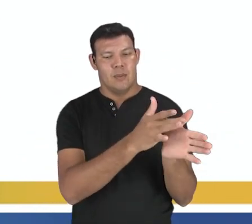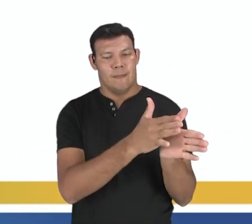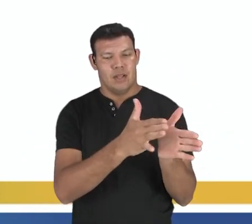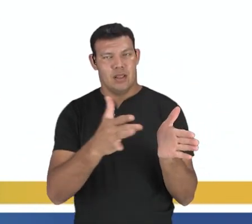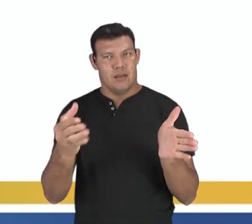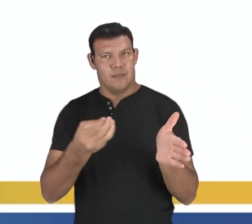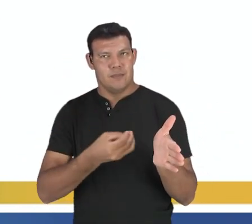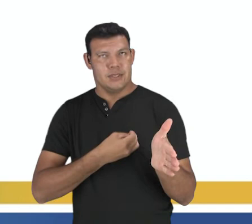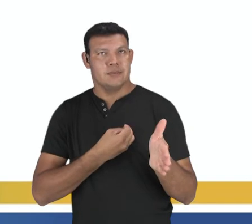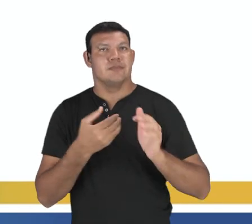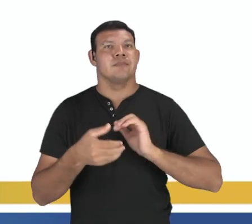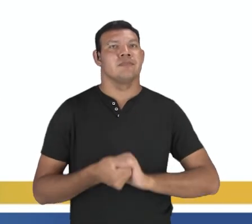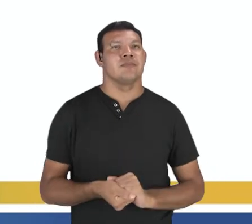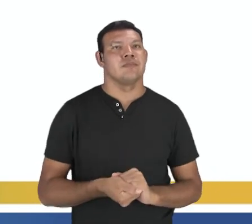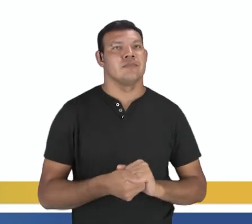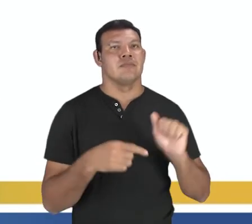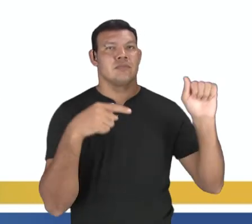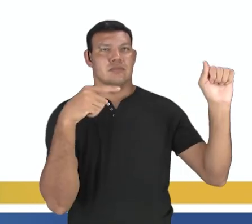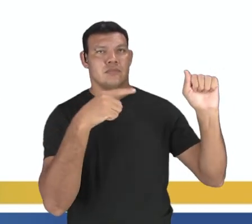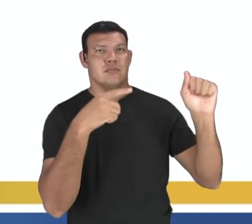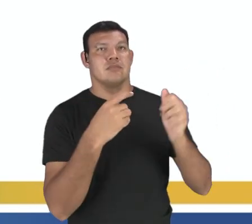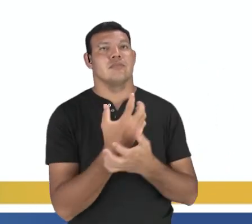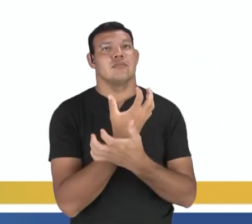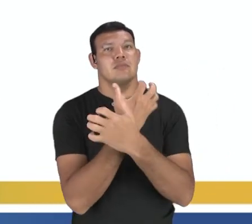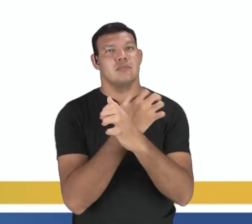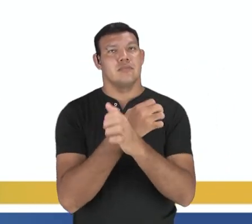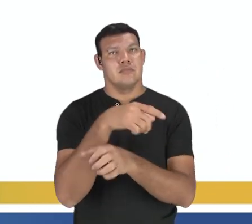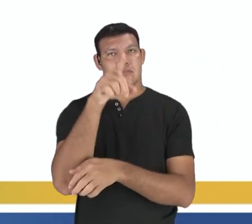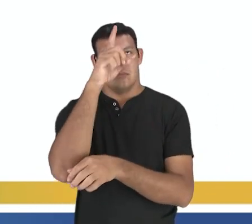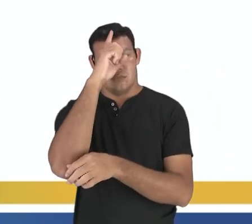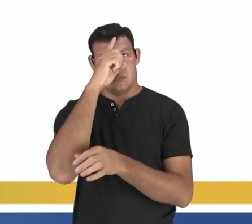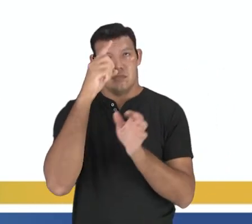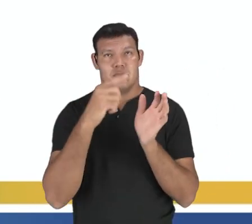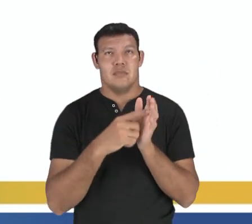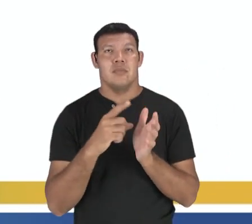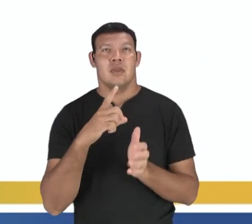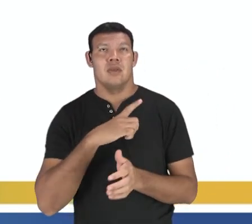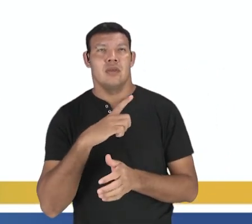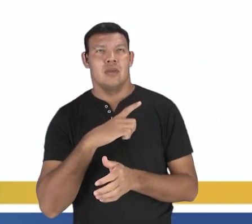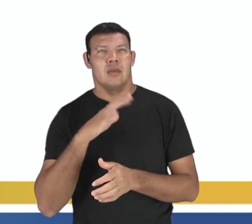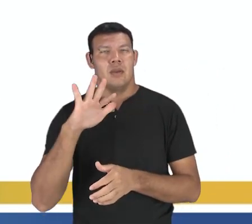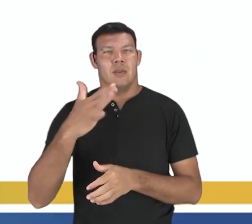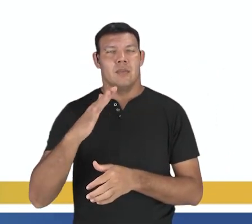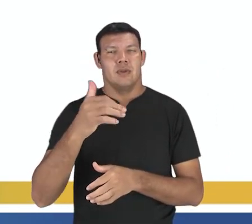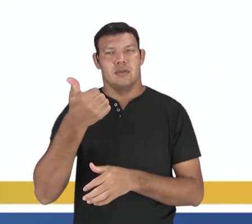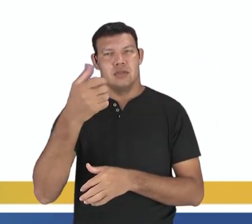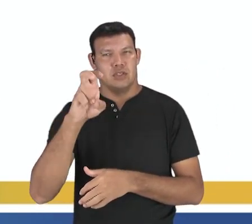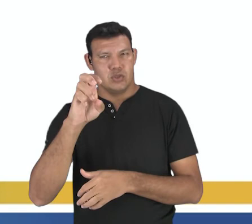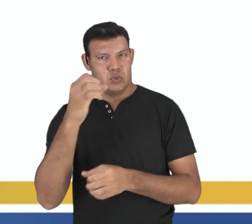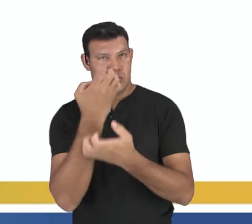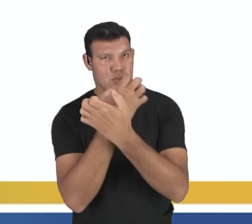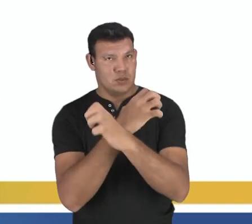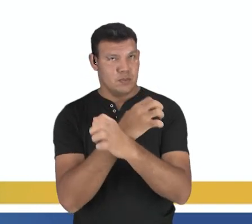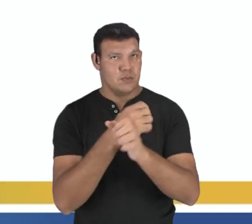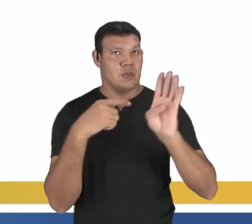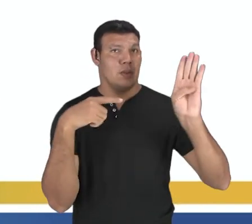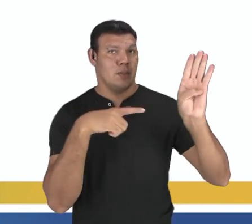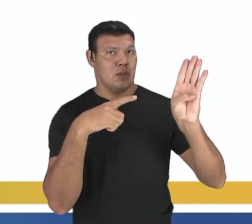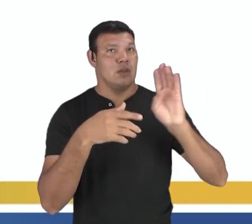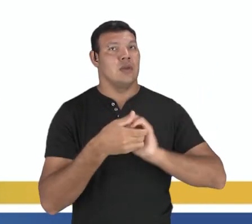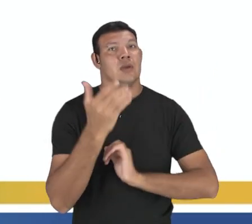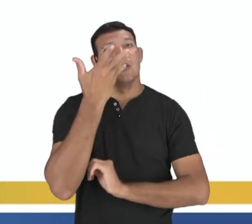de um adulto apresenta aproximadamente 150 ossos. Letra B. Em uma criança, observa-se um número maior de ossos